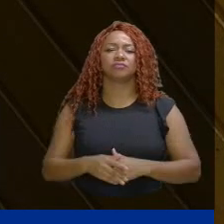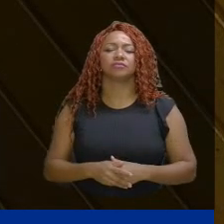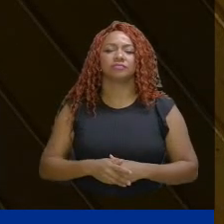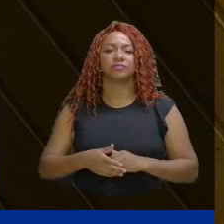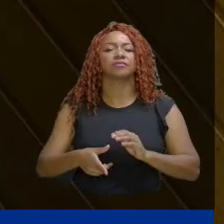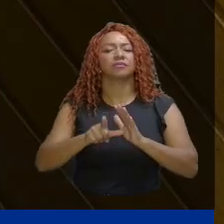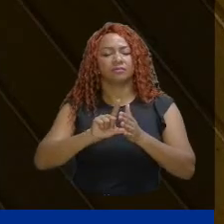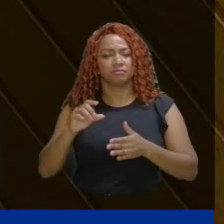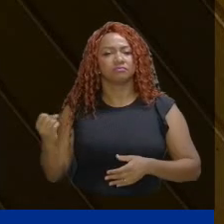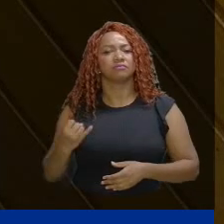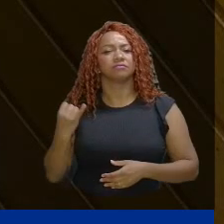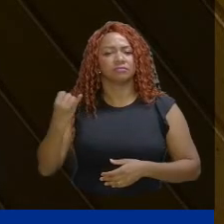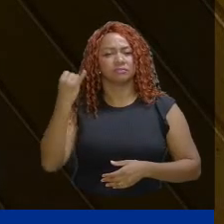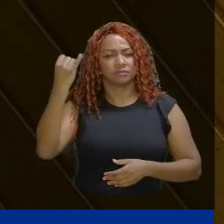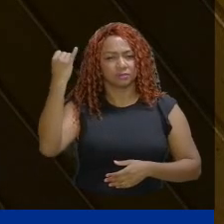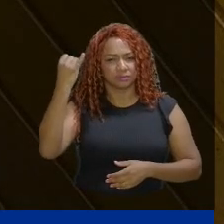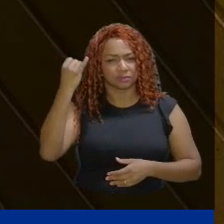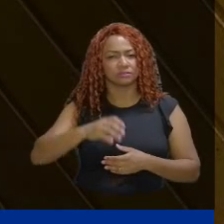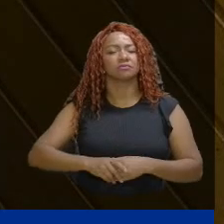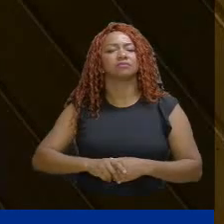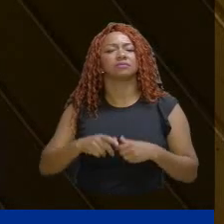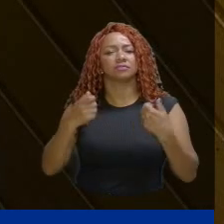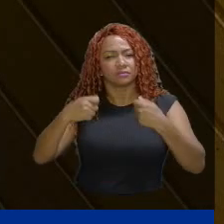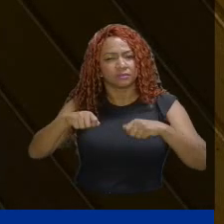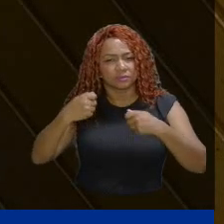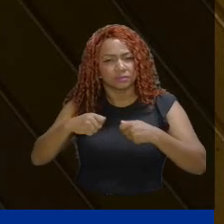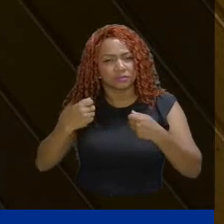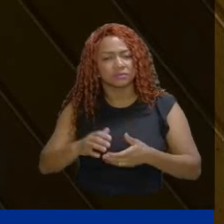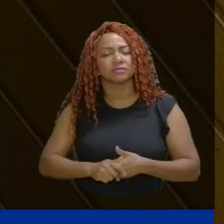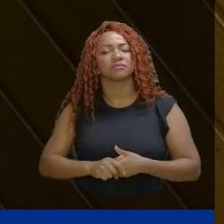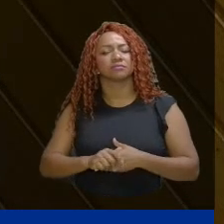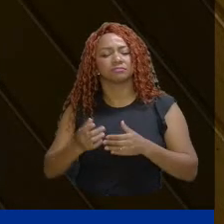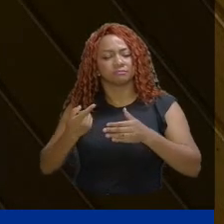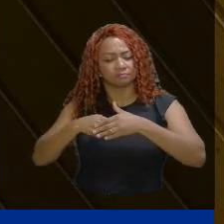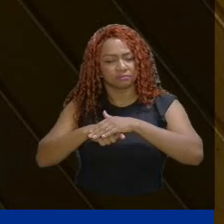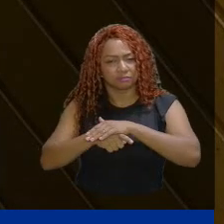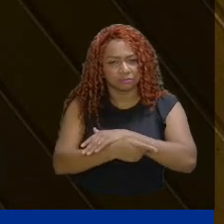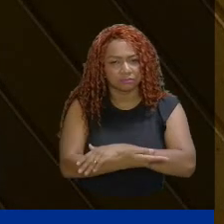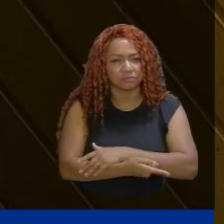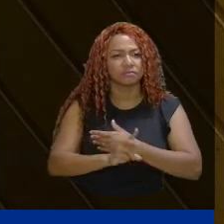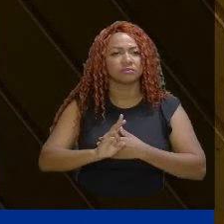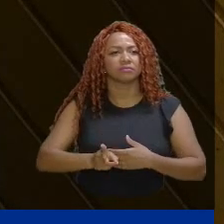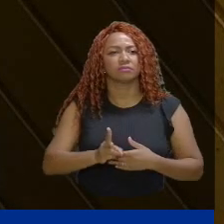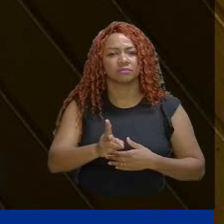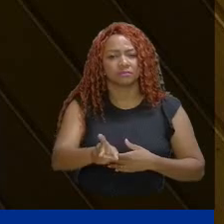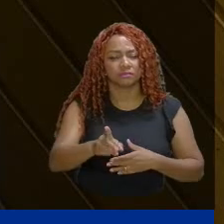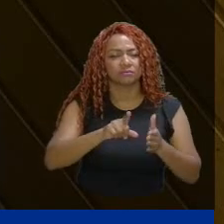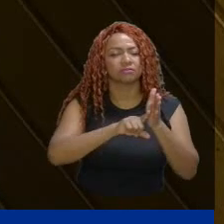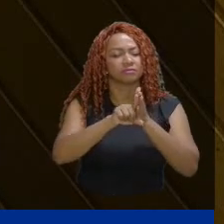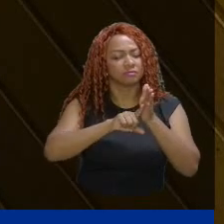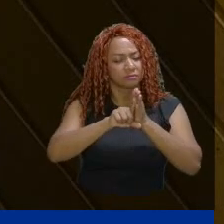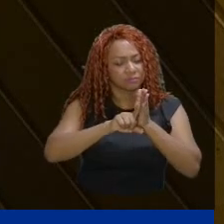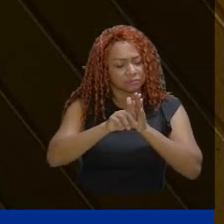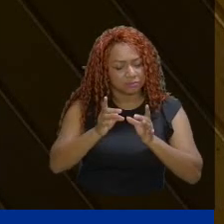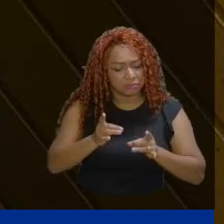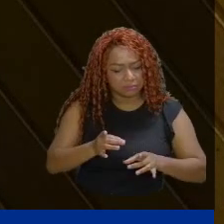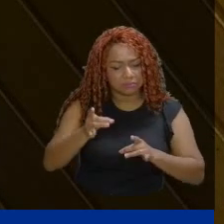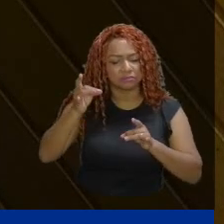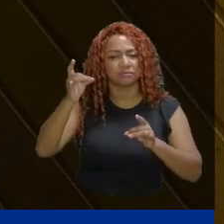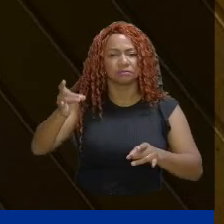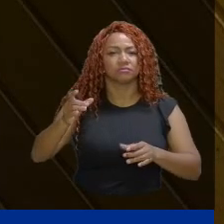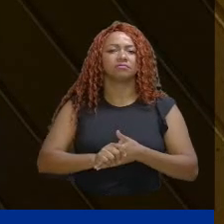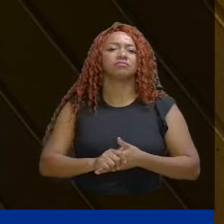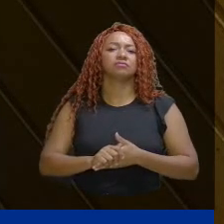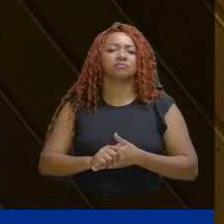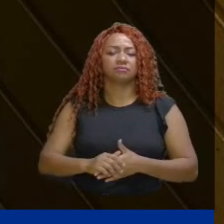da relevância da matéria e da necessidade de uma apreciação aprofundada, procedi a uma análise minuciosa à luz dos